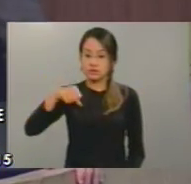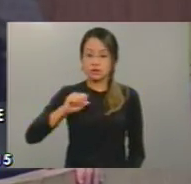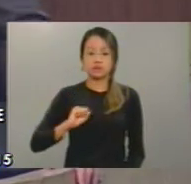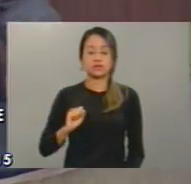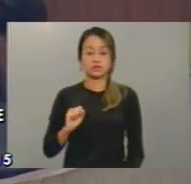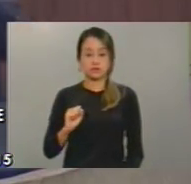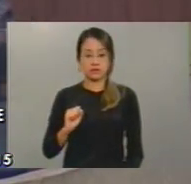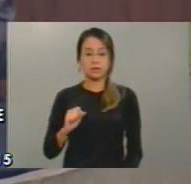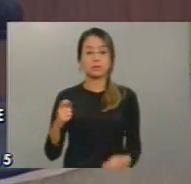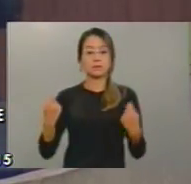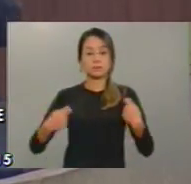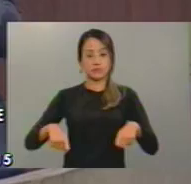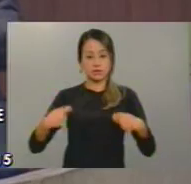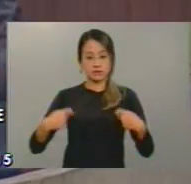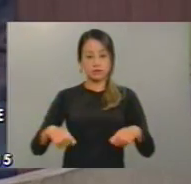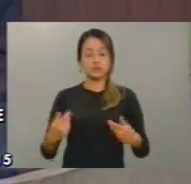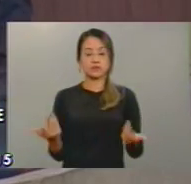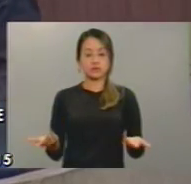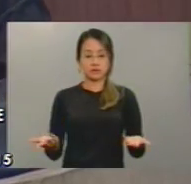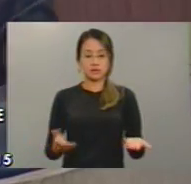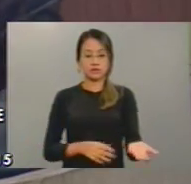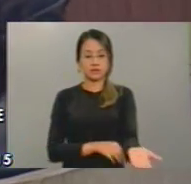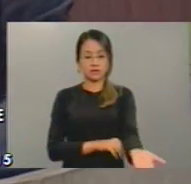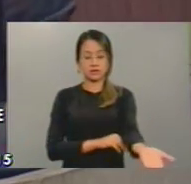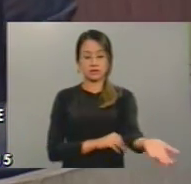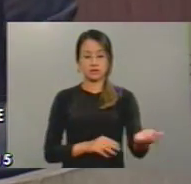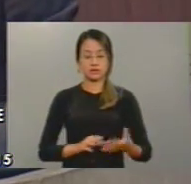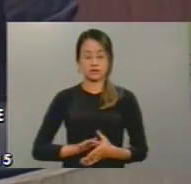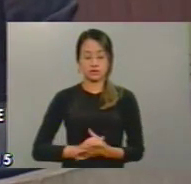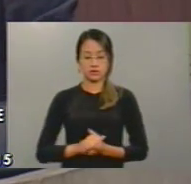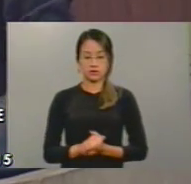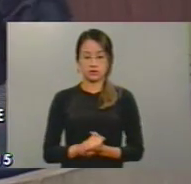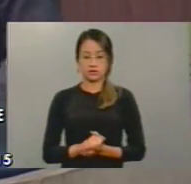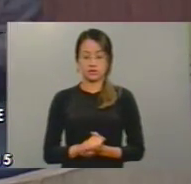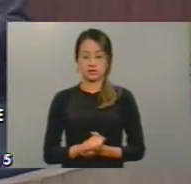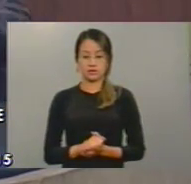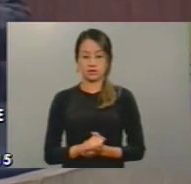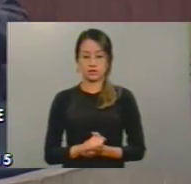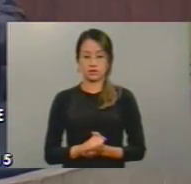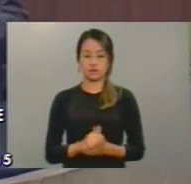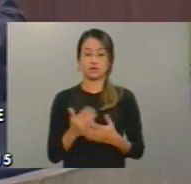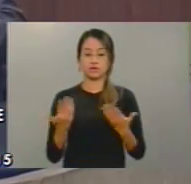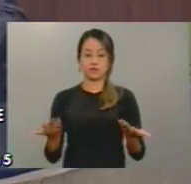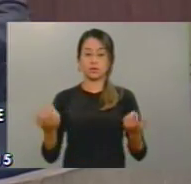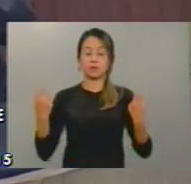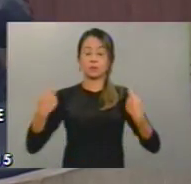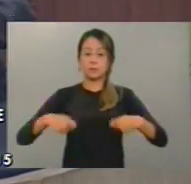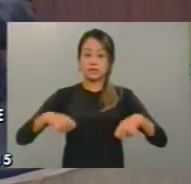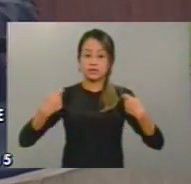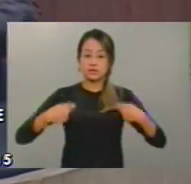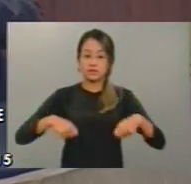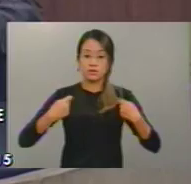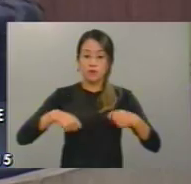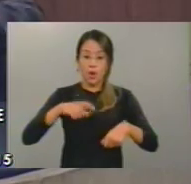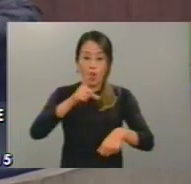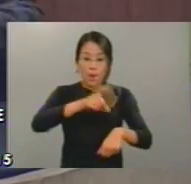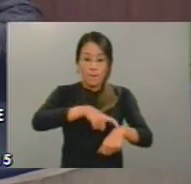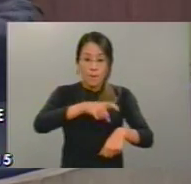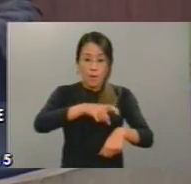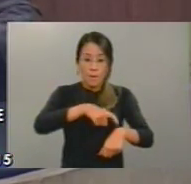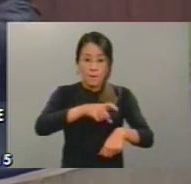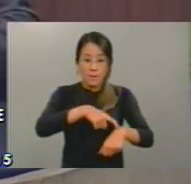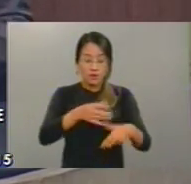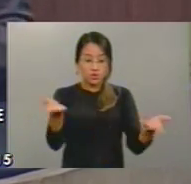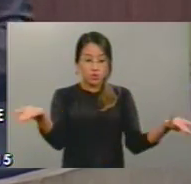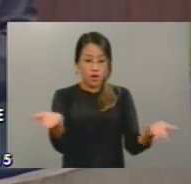emergencial. Porque, exatamente, senhor deputado Evandro Leitão, para assumir que a situação fugiu do